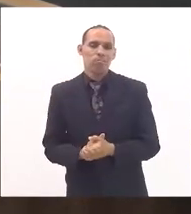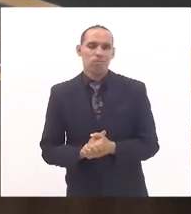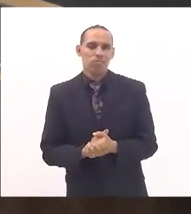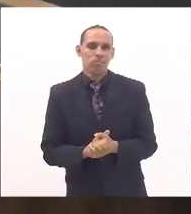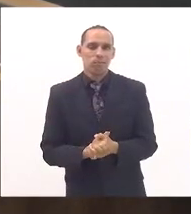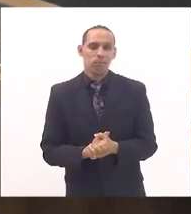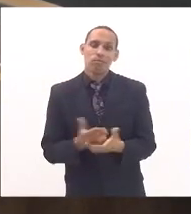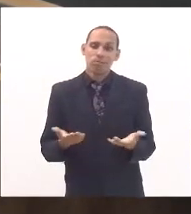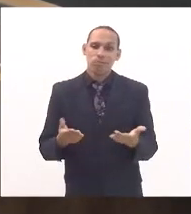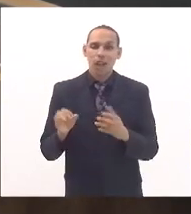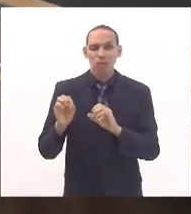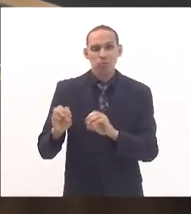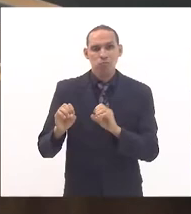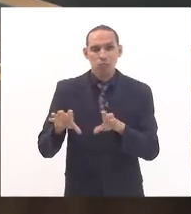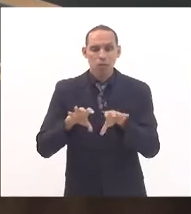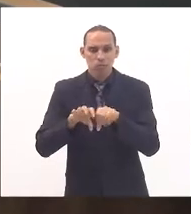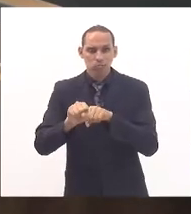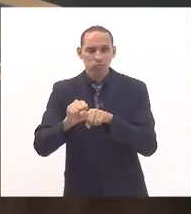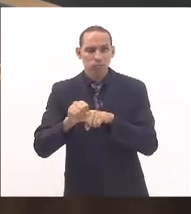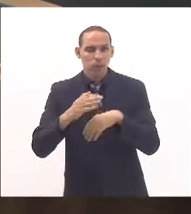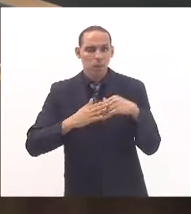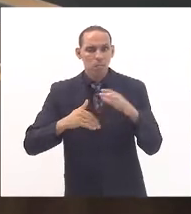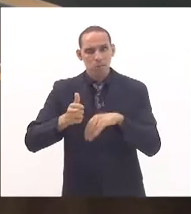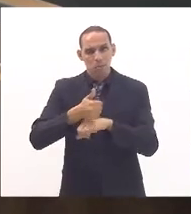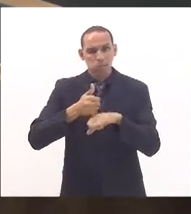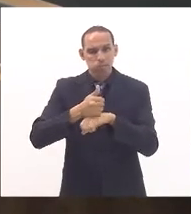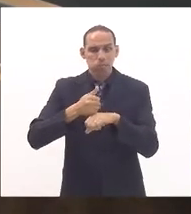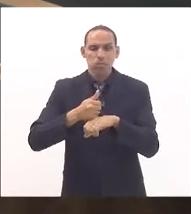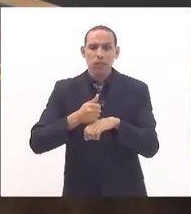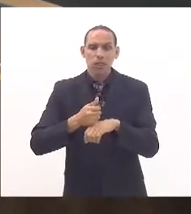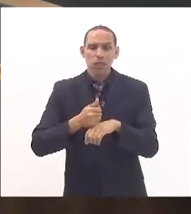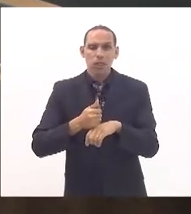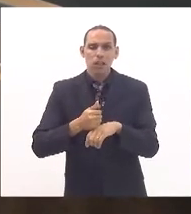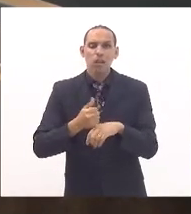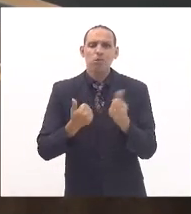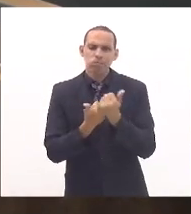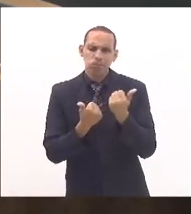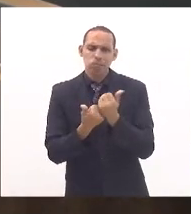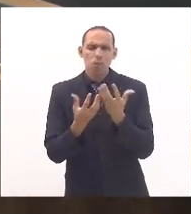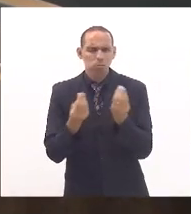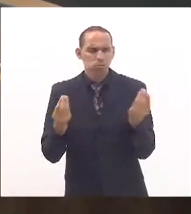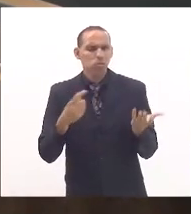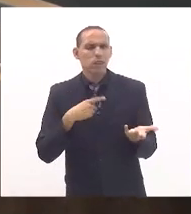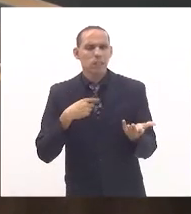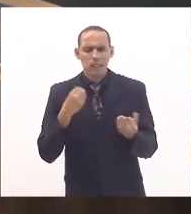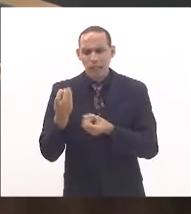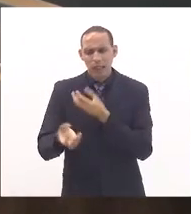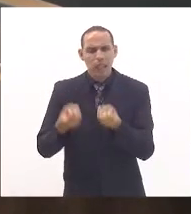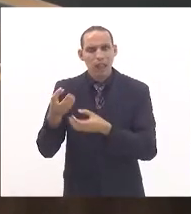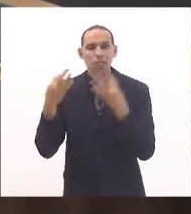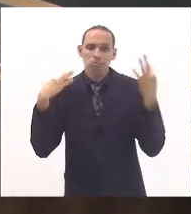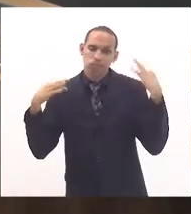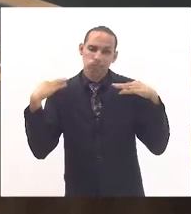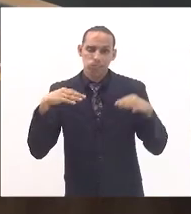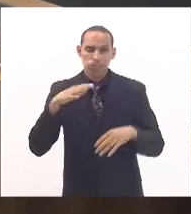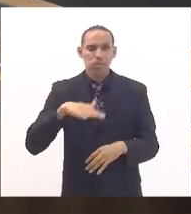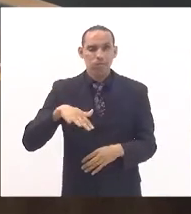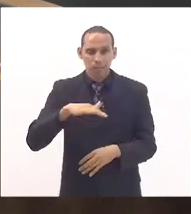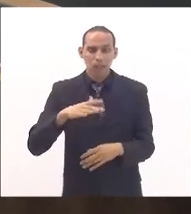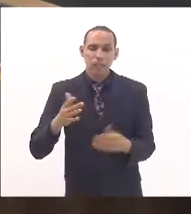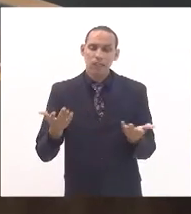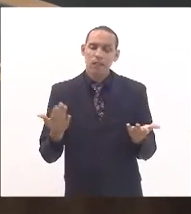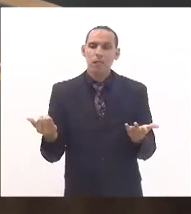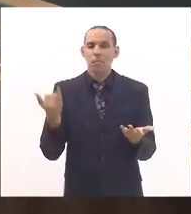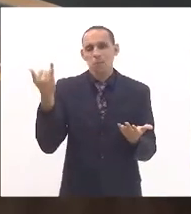campo educacional, o campo da formação profissional, também tem muita contribuição a dar para a área do turismo e é importante